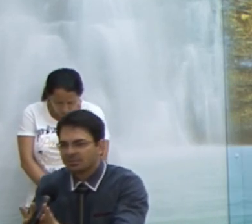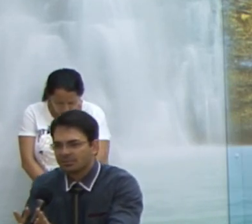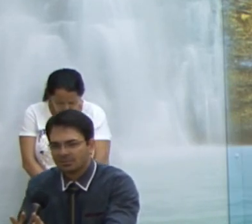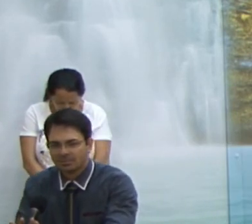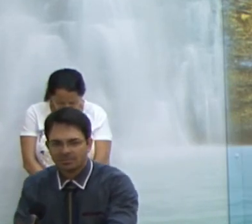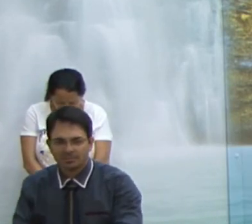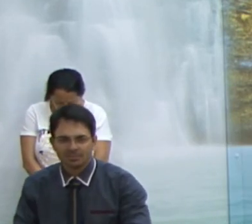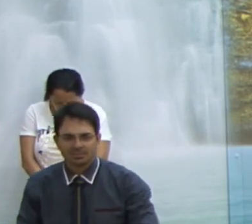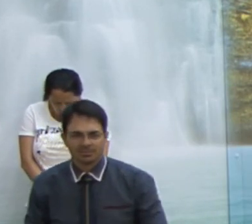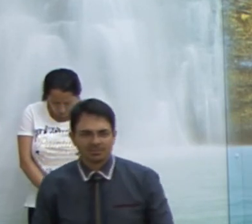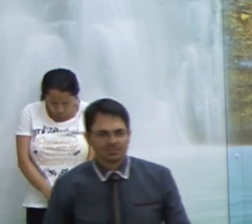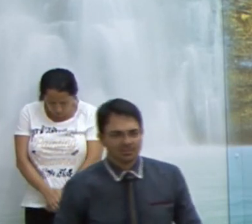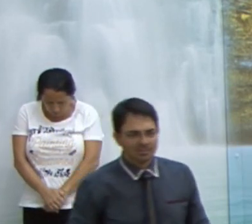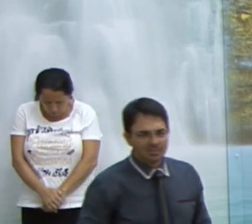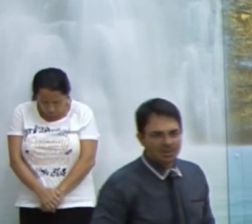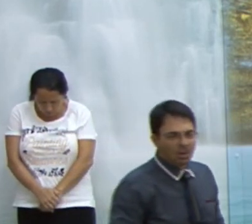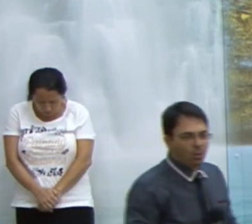dele.